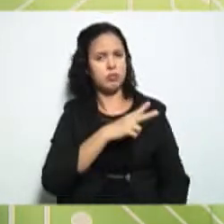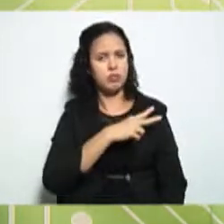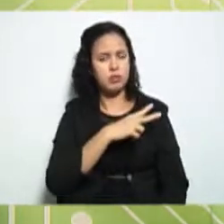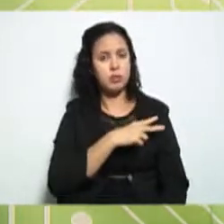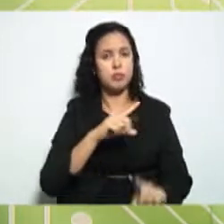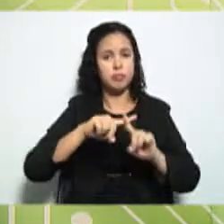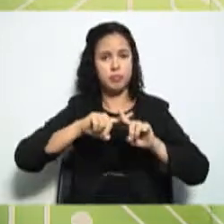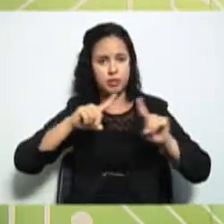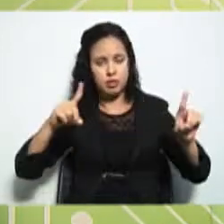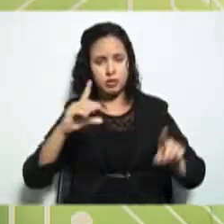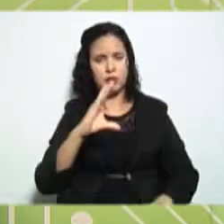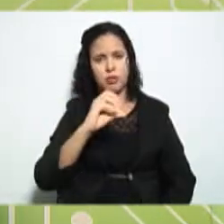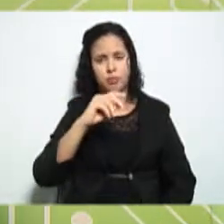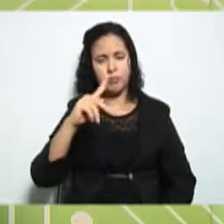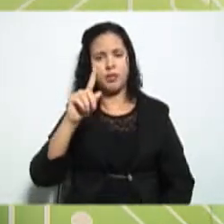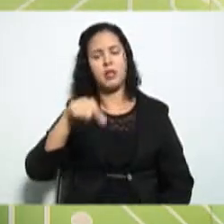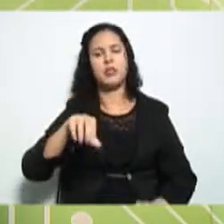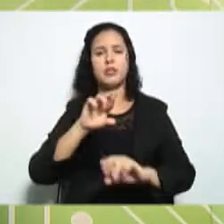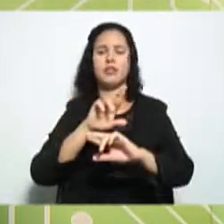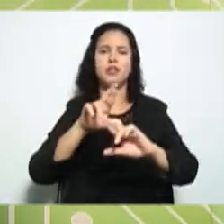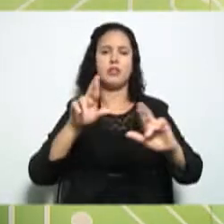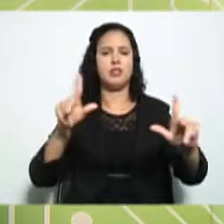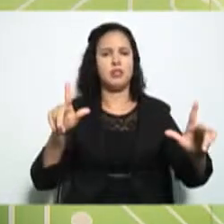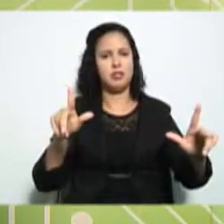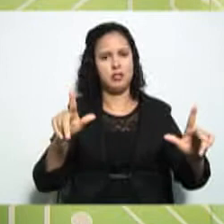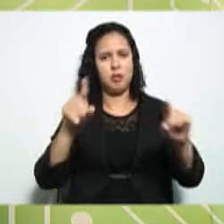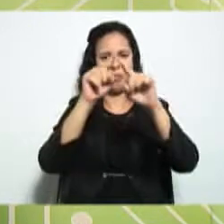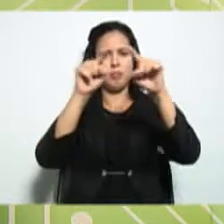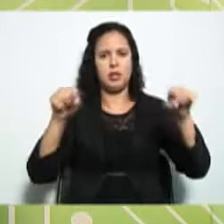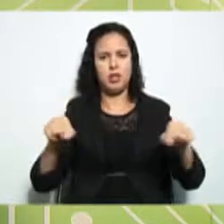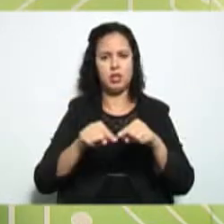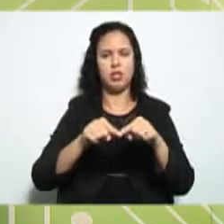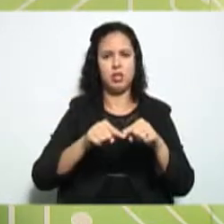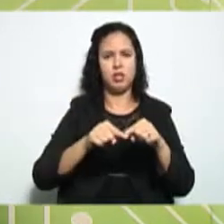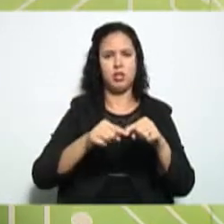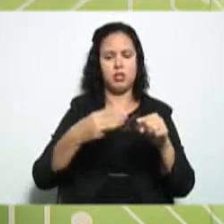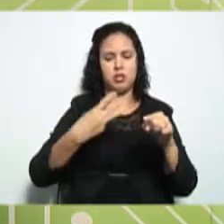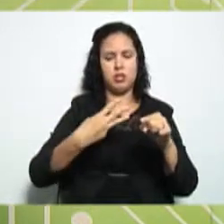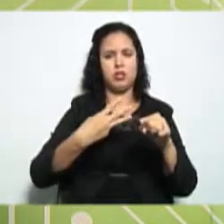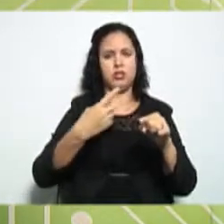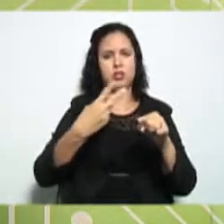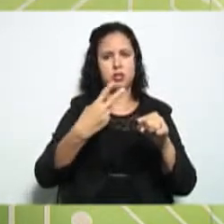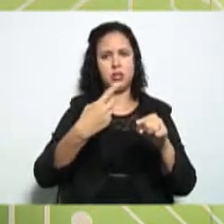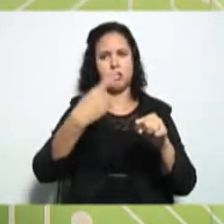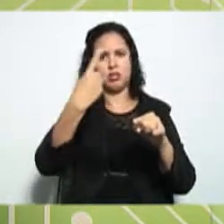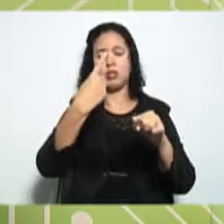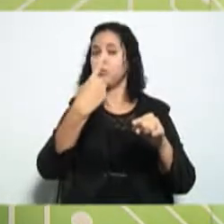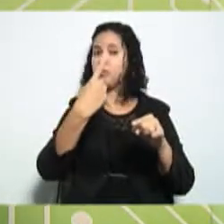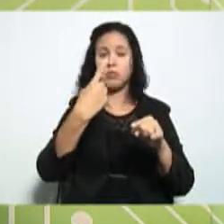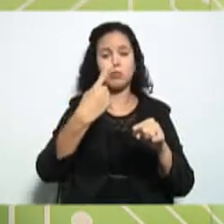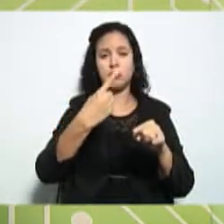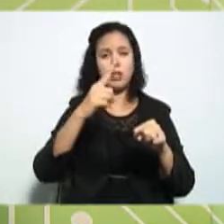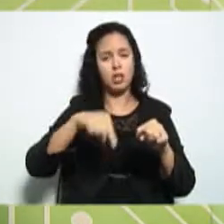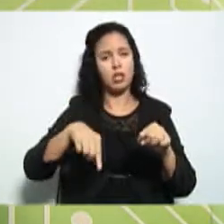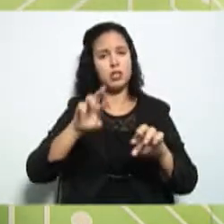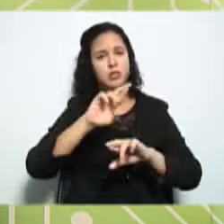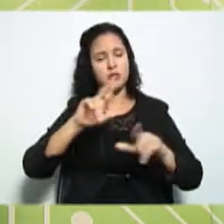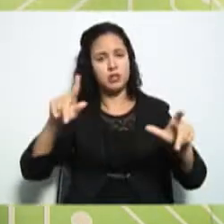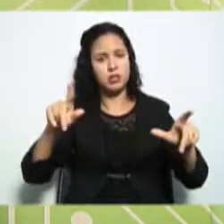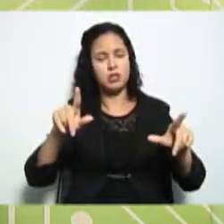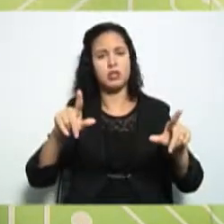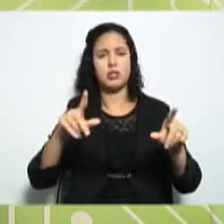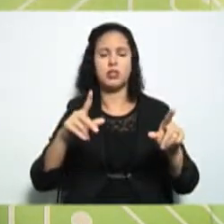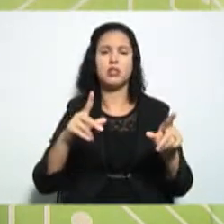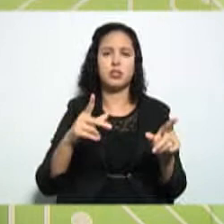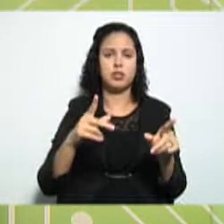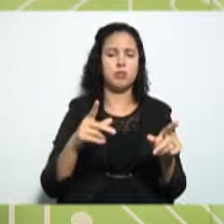gente fala de cooperativa, o formato não é de pirâmide. É um formato muito mais igualitário. A gente pode imaginar um quadrado aí, onde o mesmo número